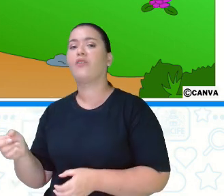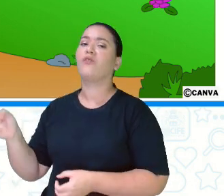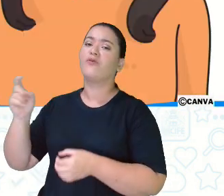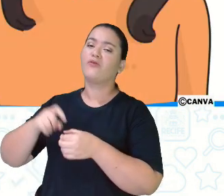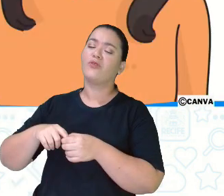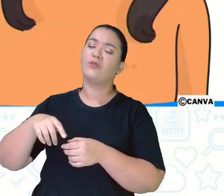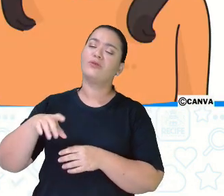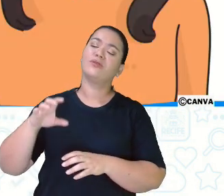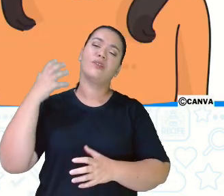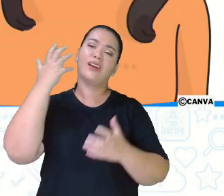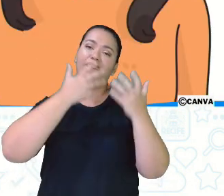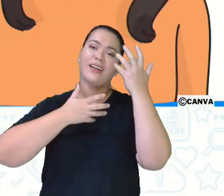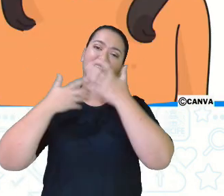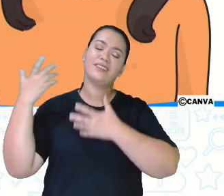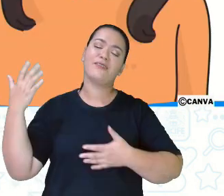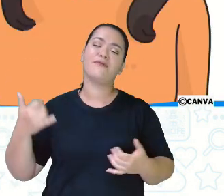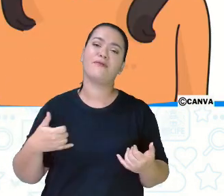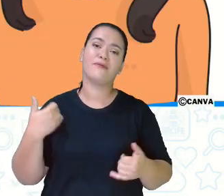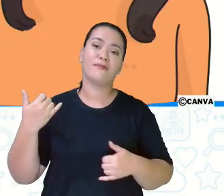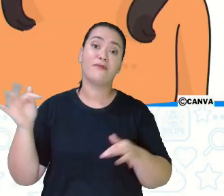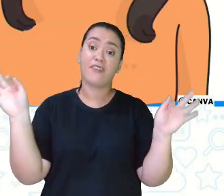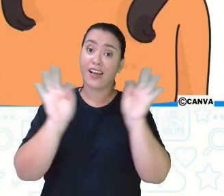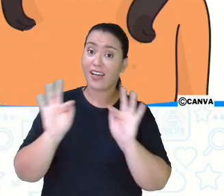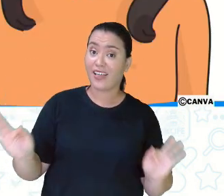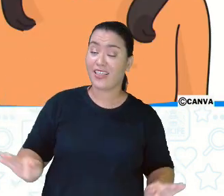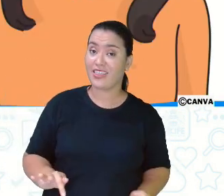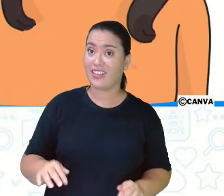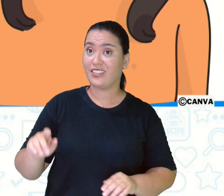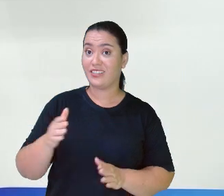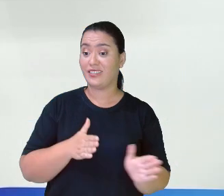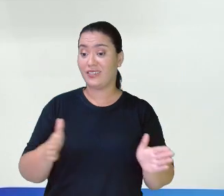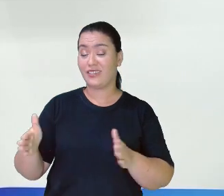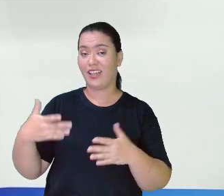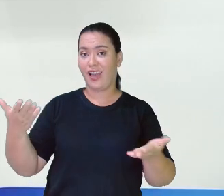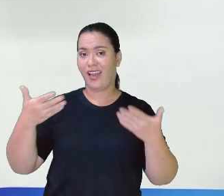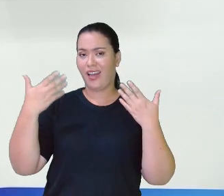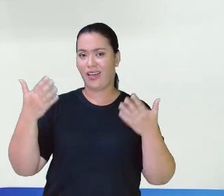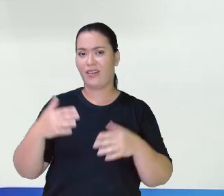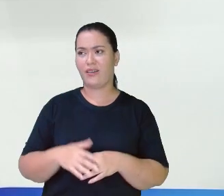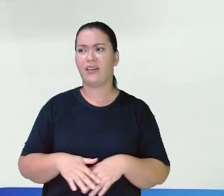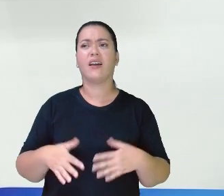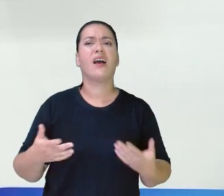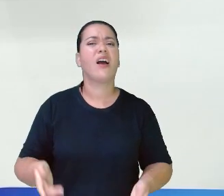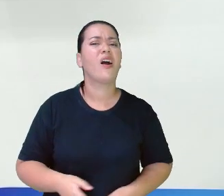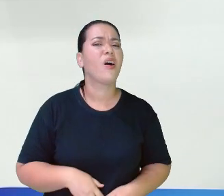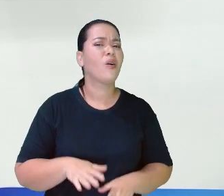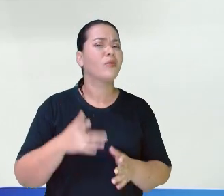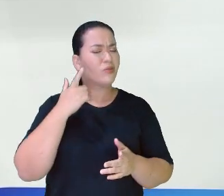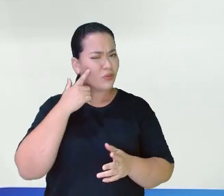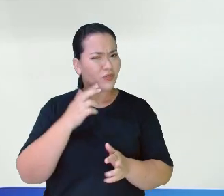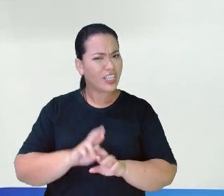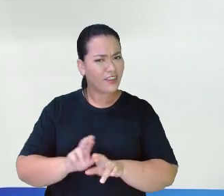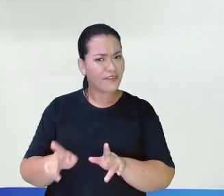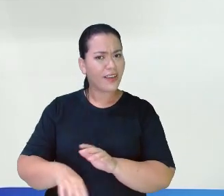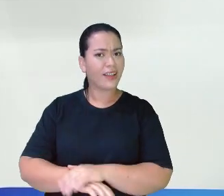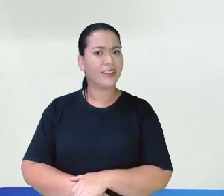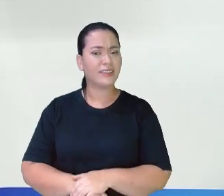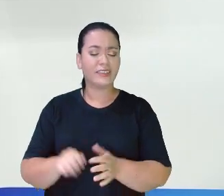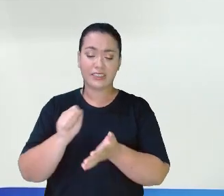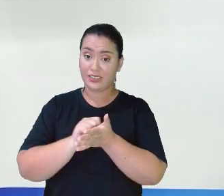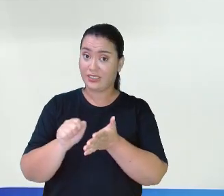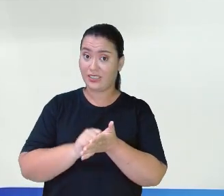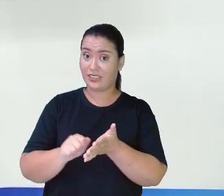alegre cantora dos dias de sol. E aí, qual a diferença? Da forma de escrita,